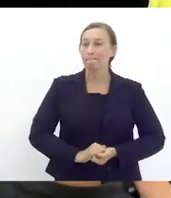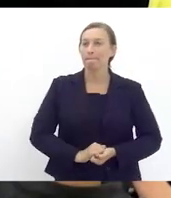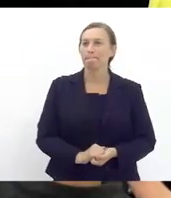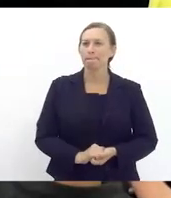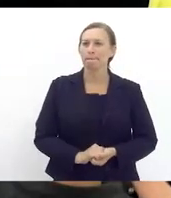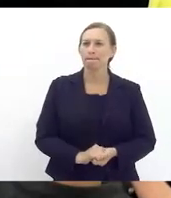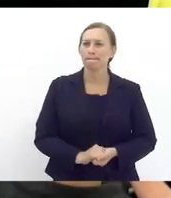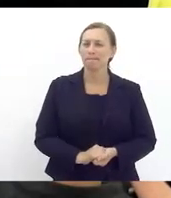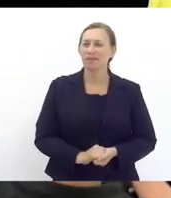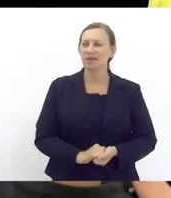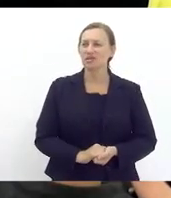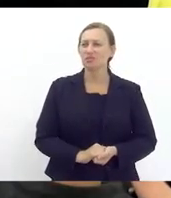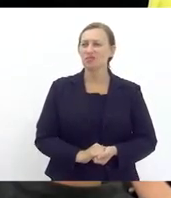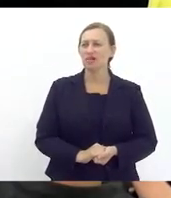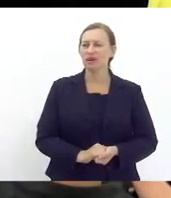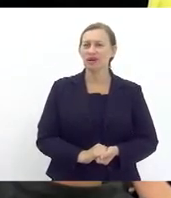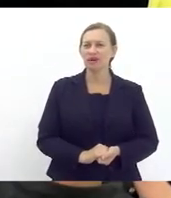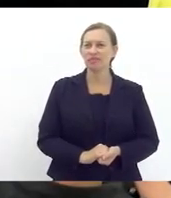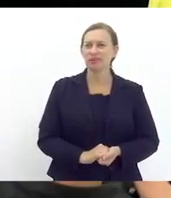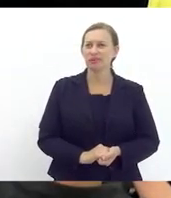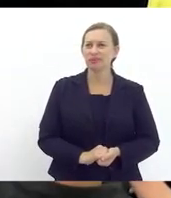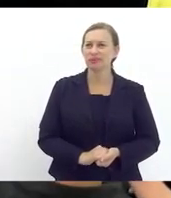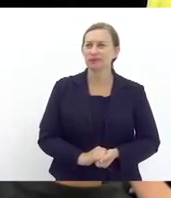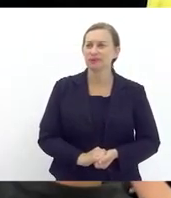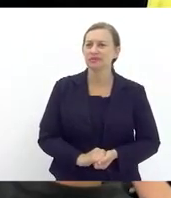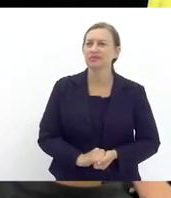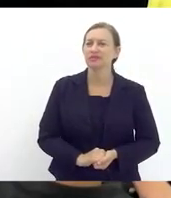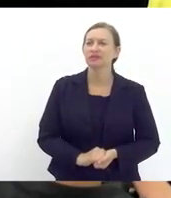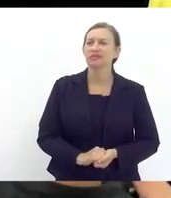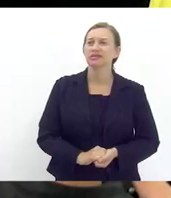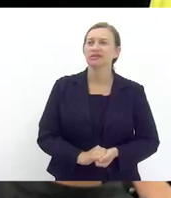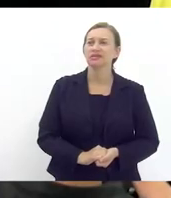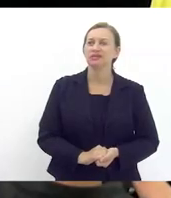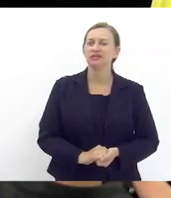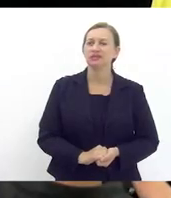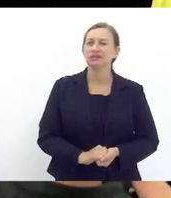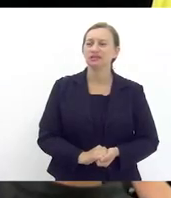eu vou ter que ser um pouco mais acelerada do que eu costumo